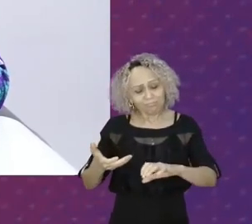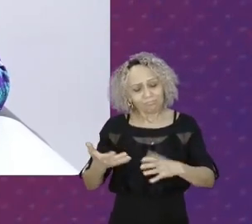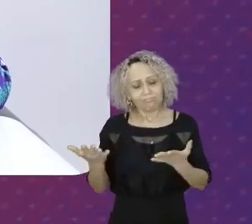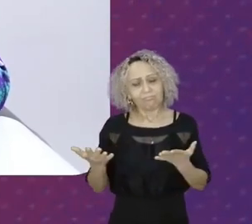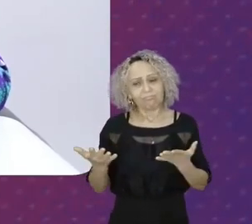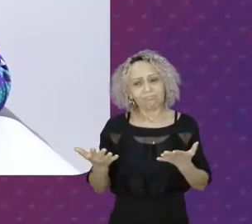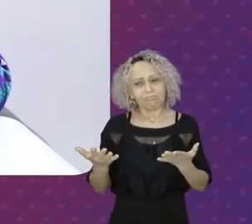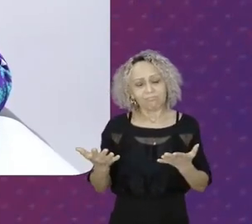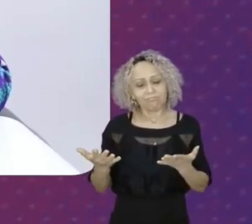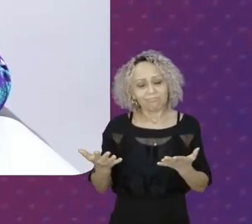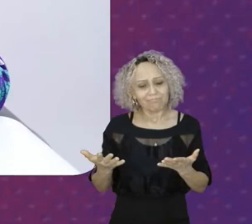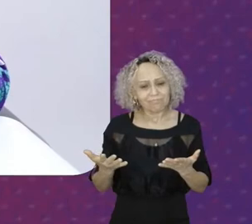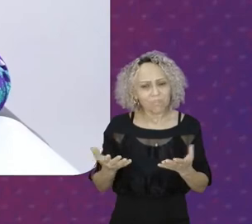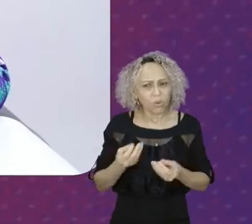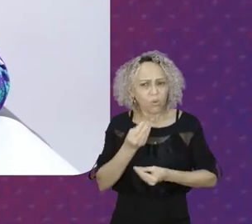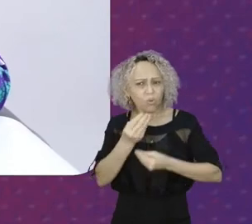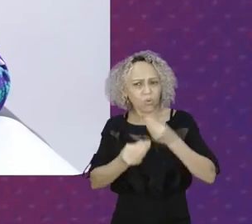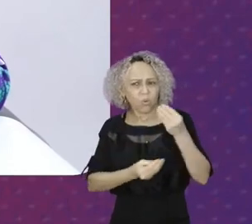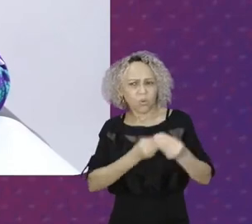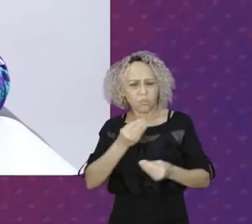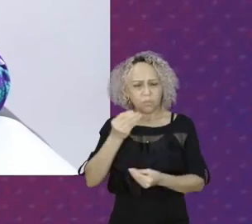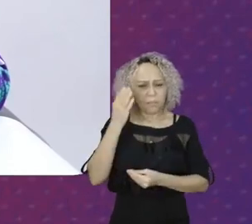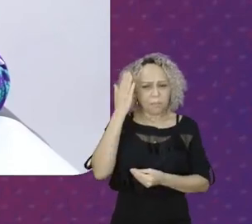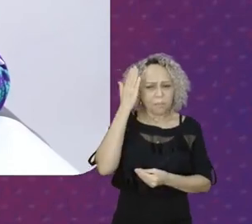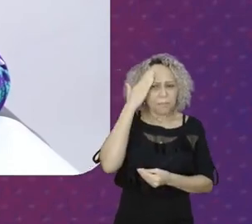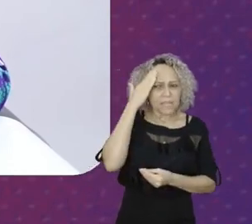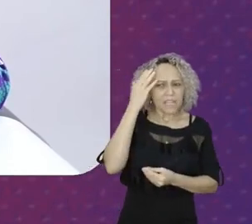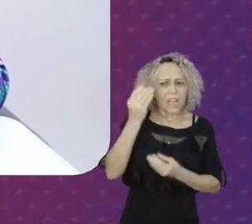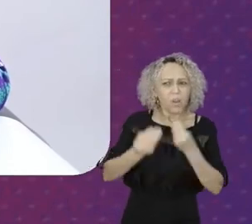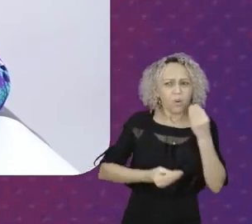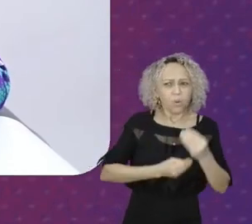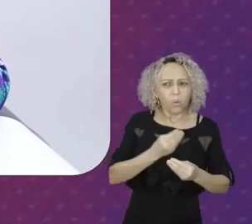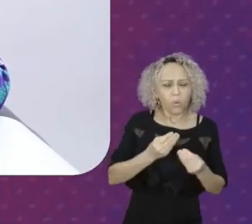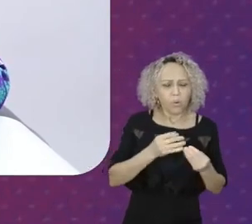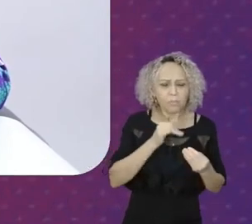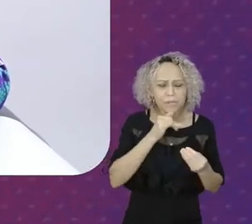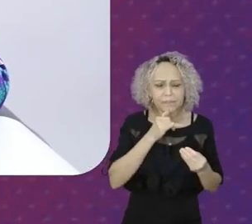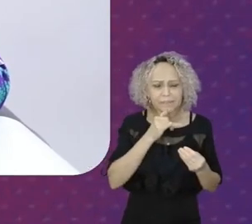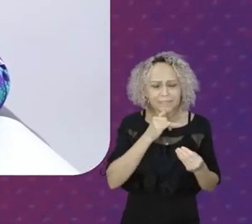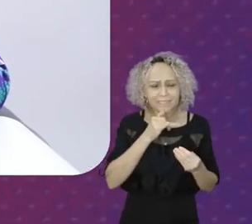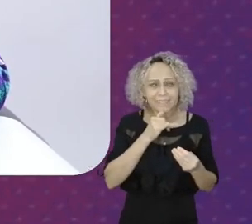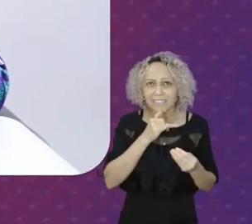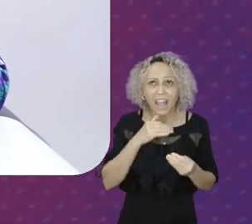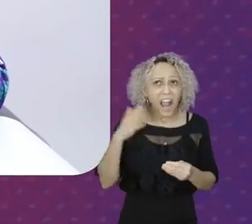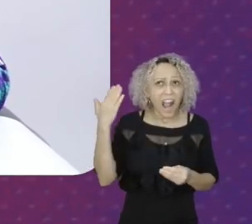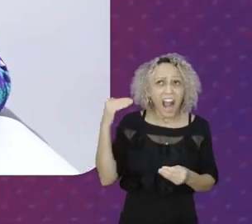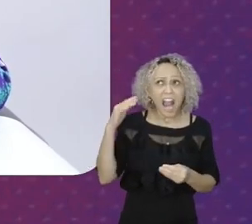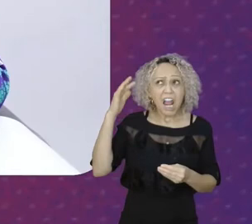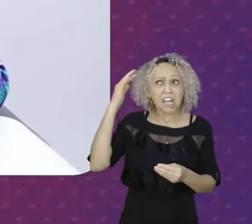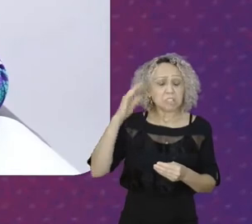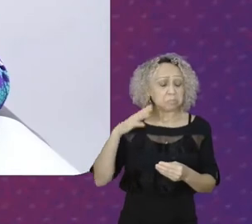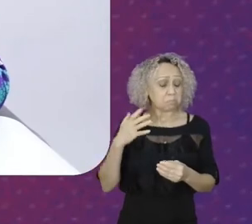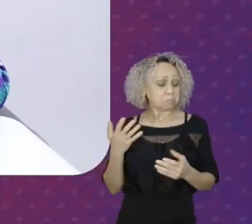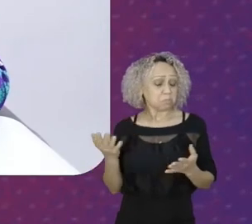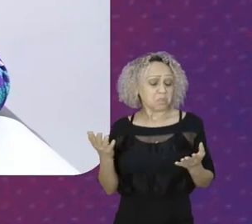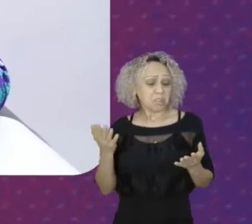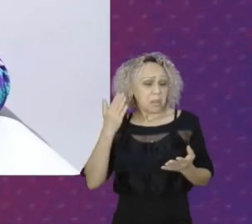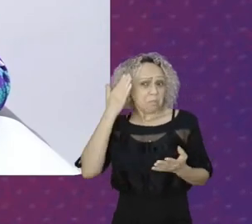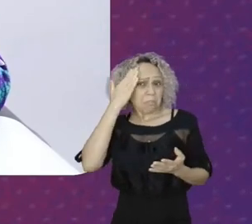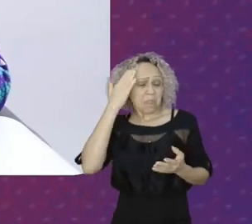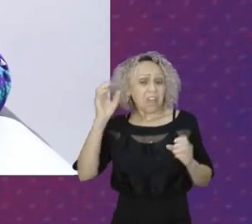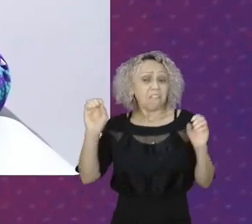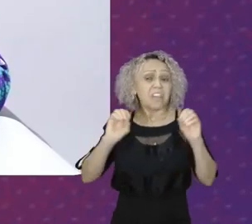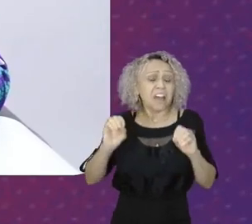gente elegeu a bancada negra com apoio de setores importantes